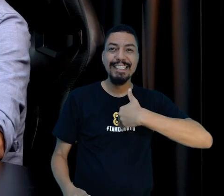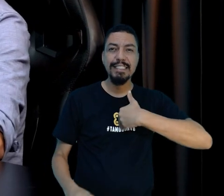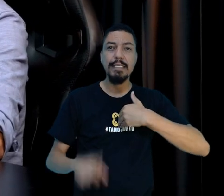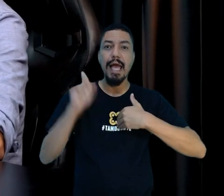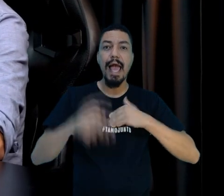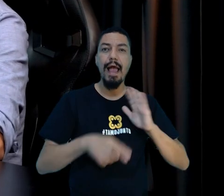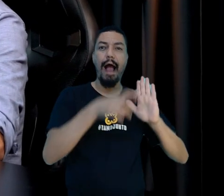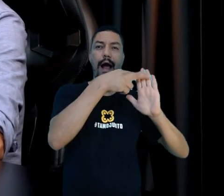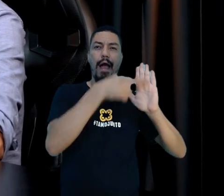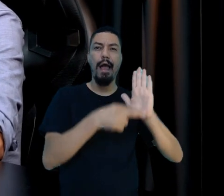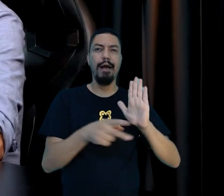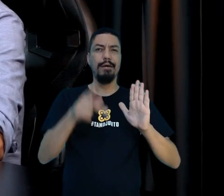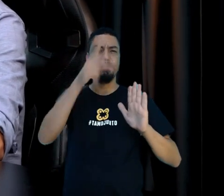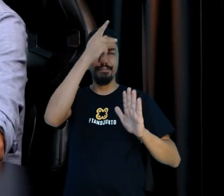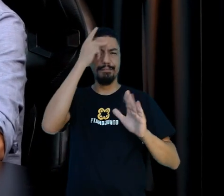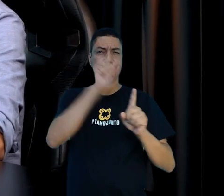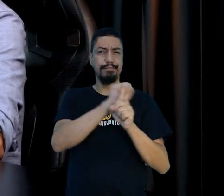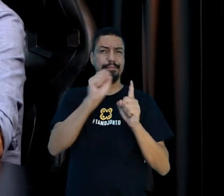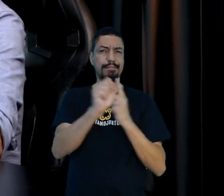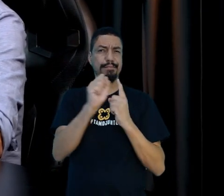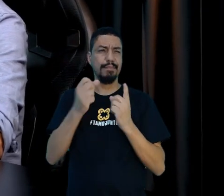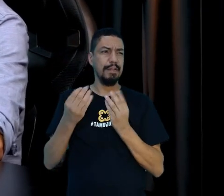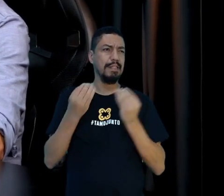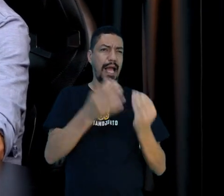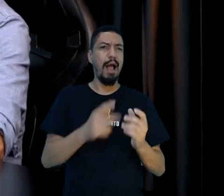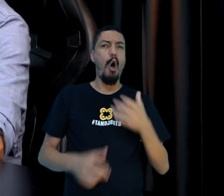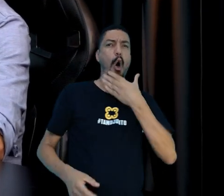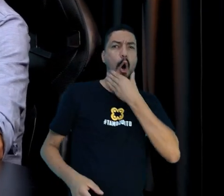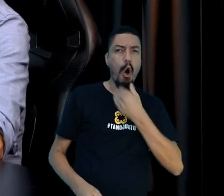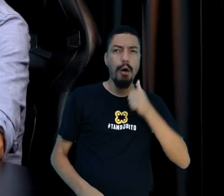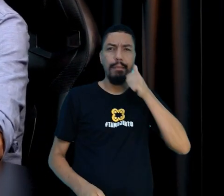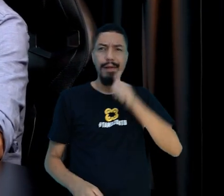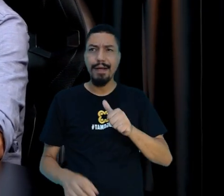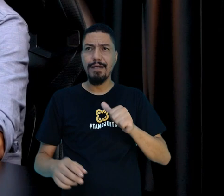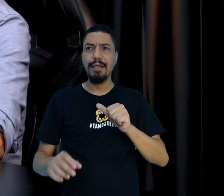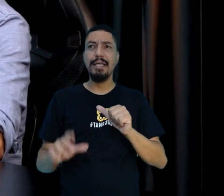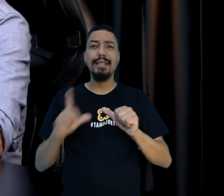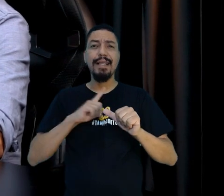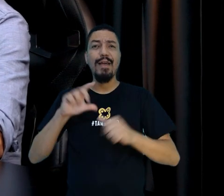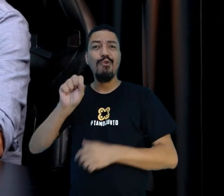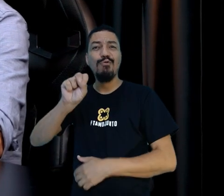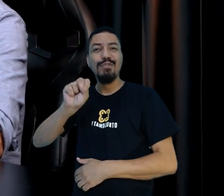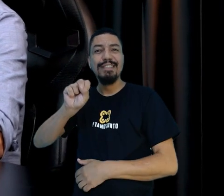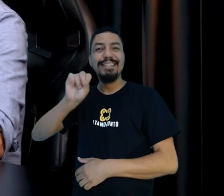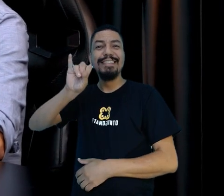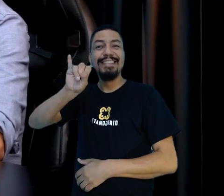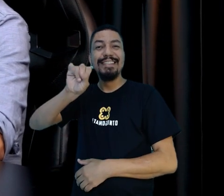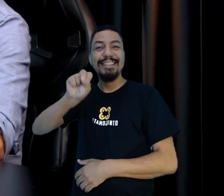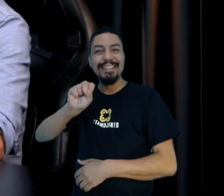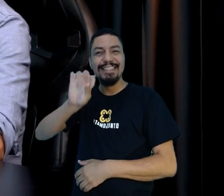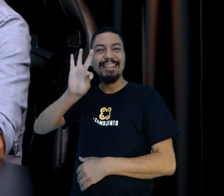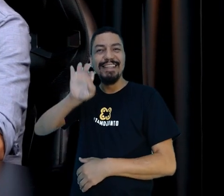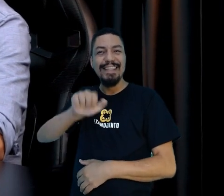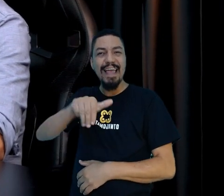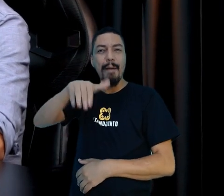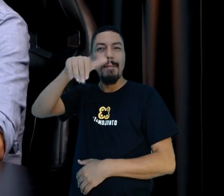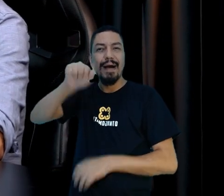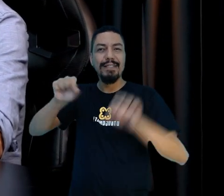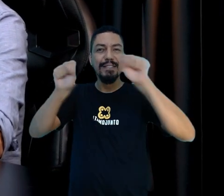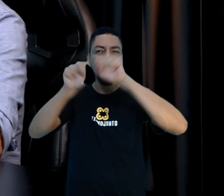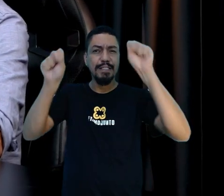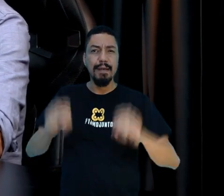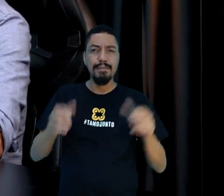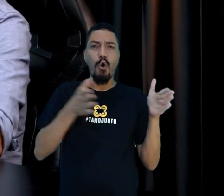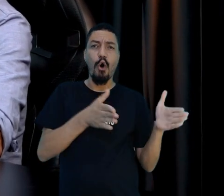norma, né? Então é o que é dado, como a sociedade funciona, né? E aí tem o sistema que com S, né, que